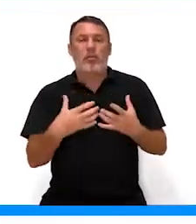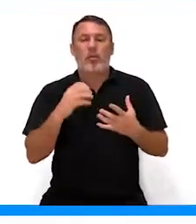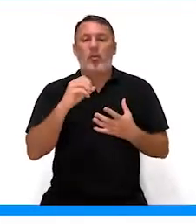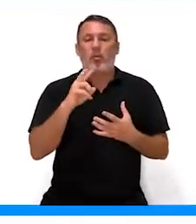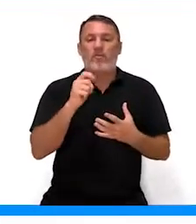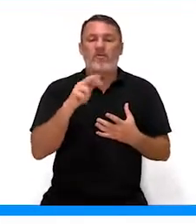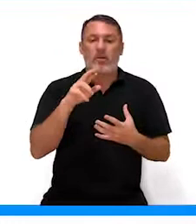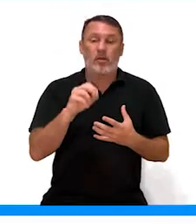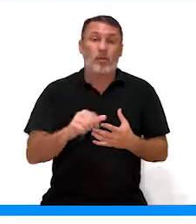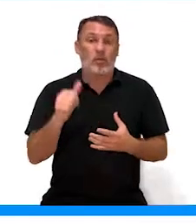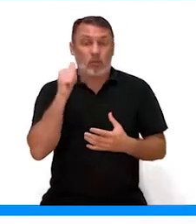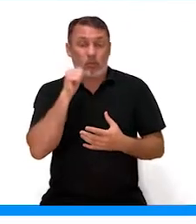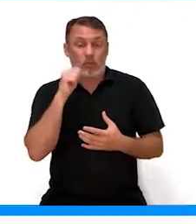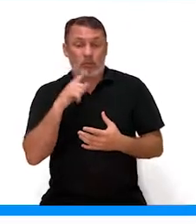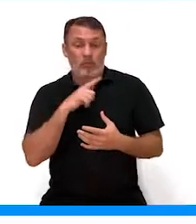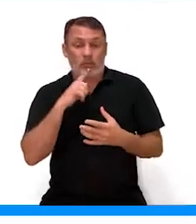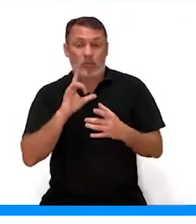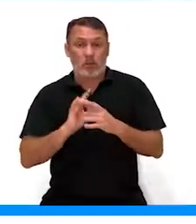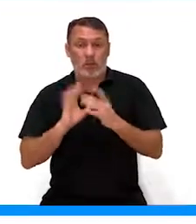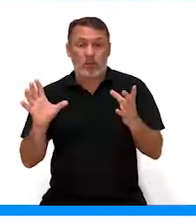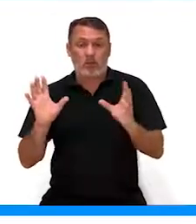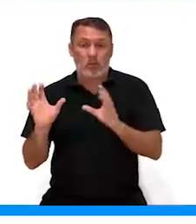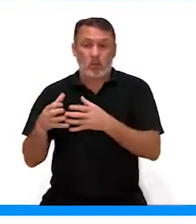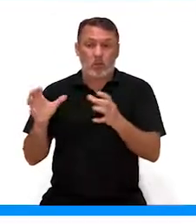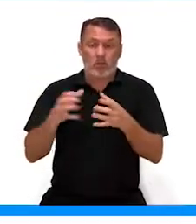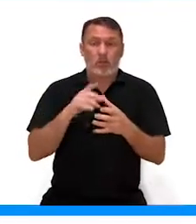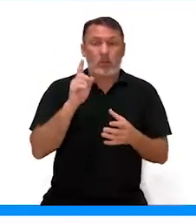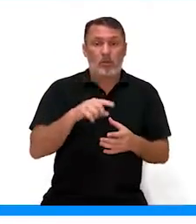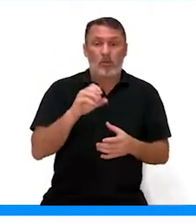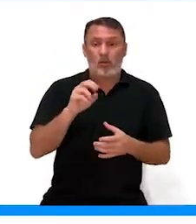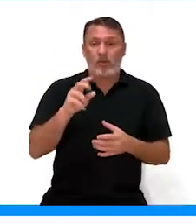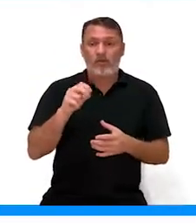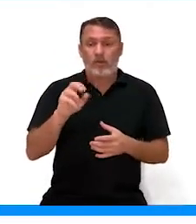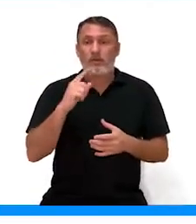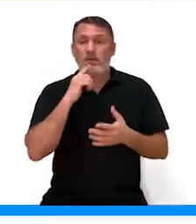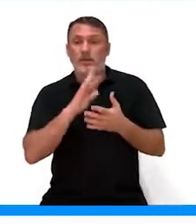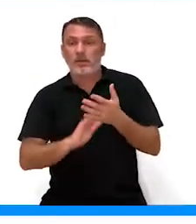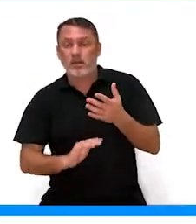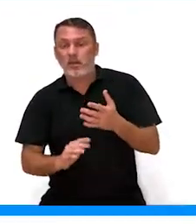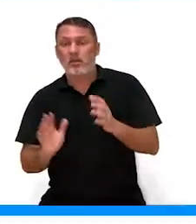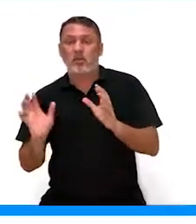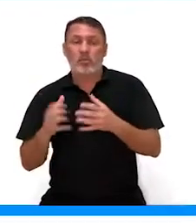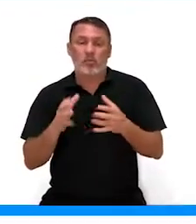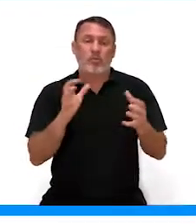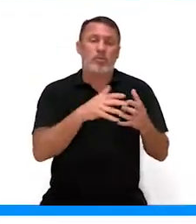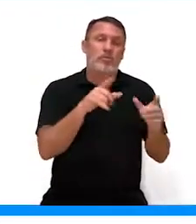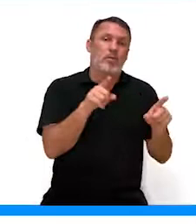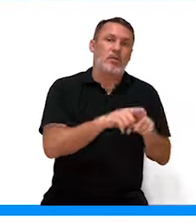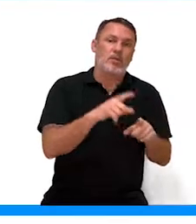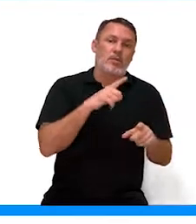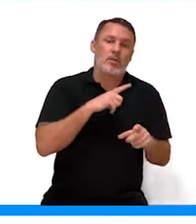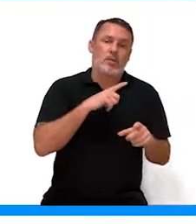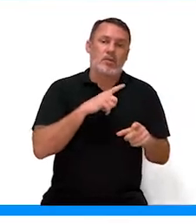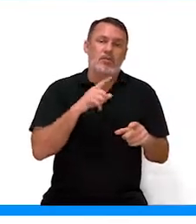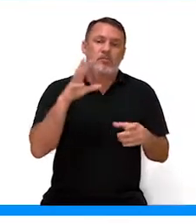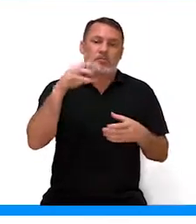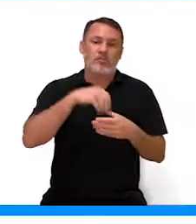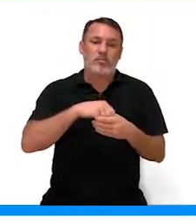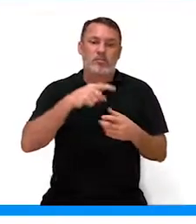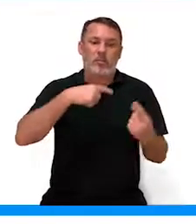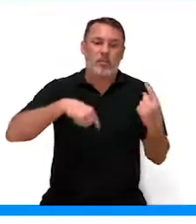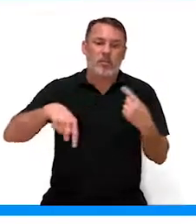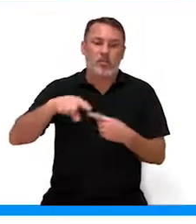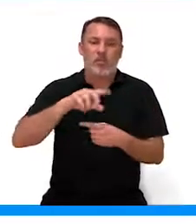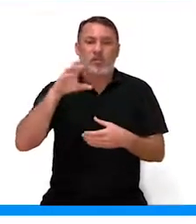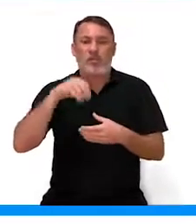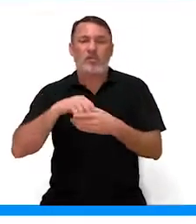Os ovários, a mulher, ela produz estrogênio através dos ovários no sangue, estrogênio e progesterona. E